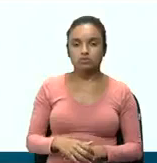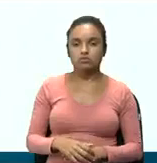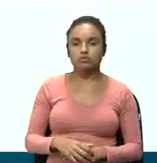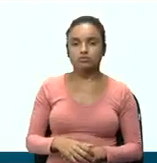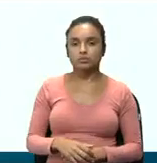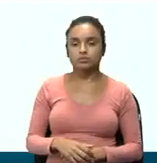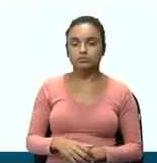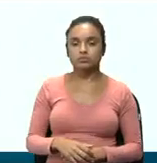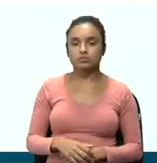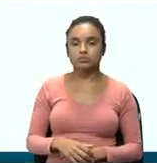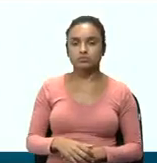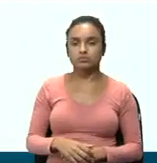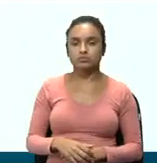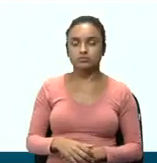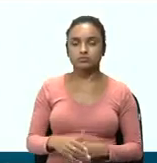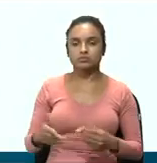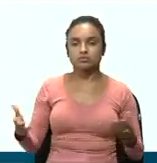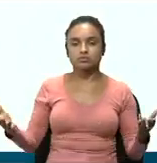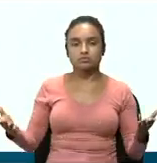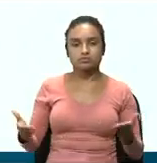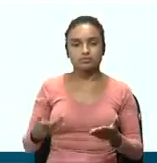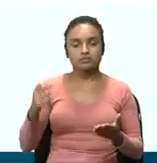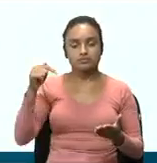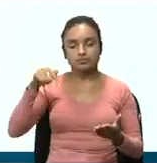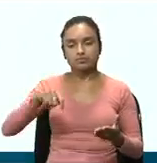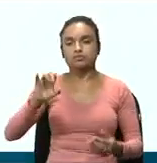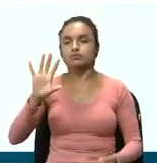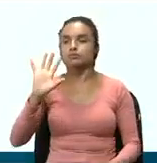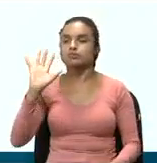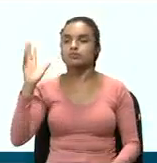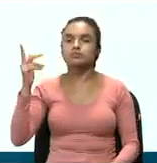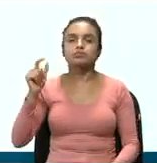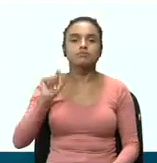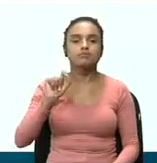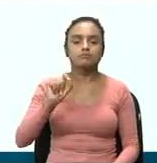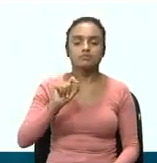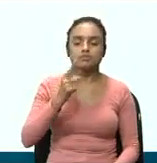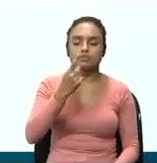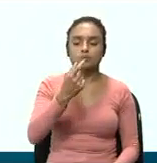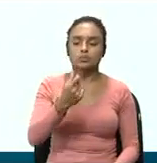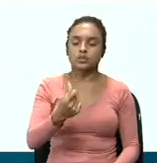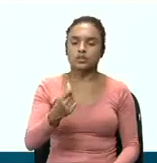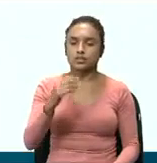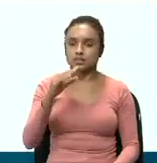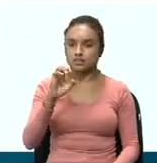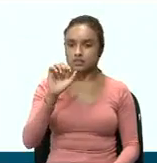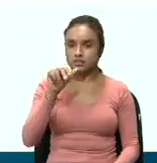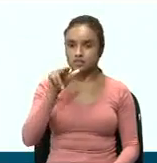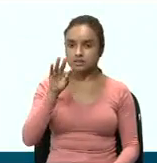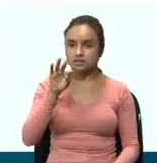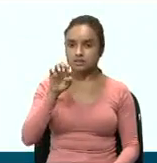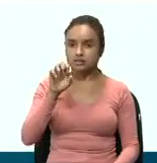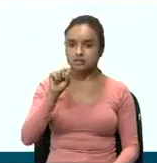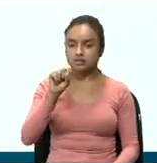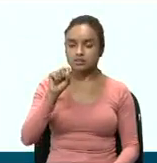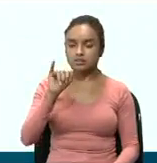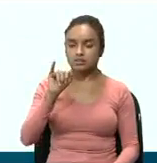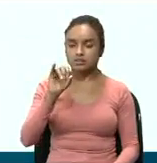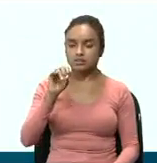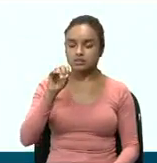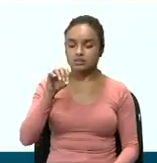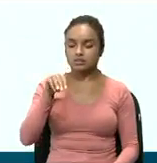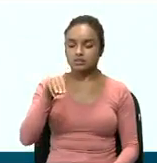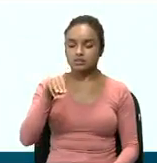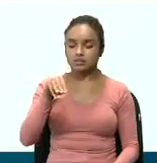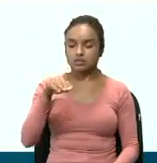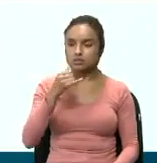E agora vem a situação. 16 centésimos é uma fração irredutível? Não,